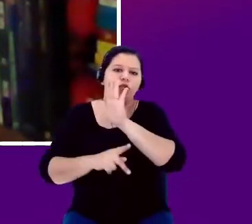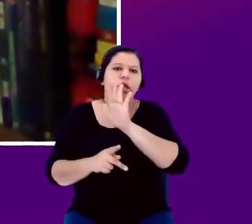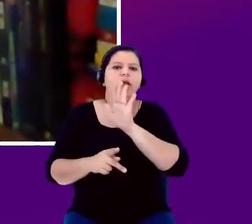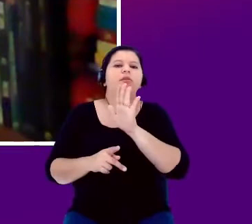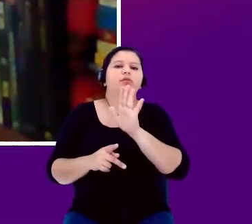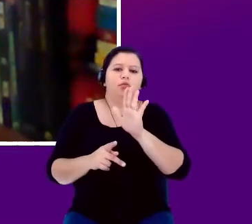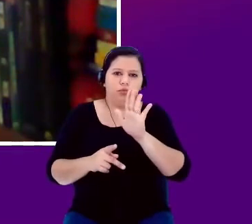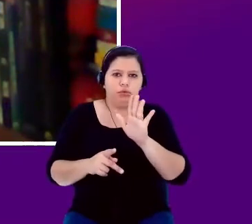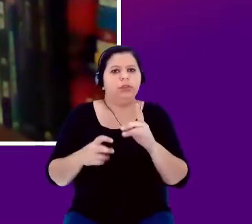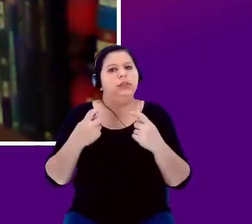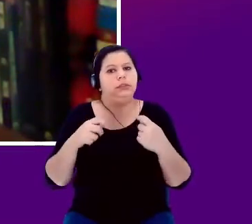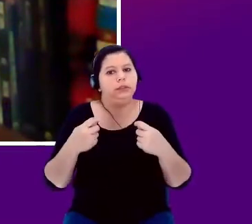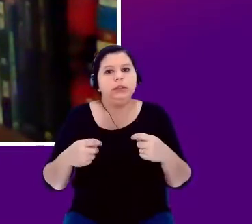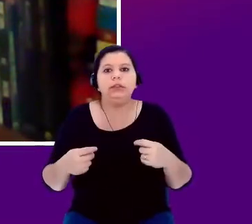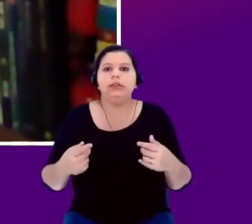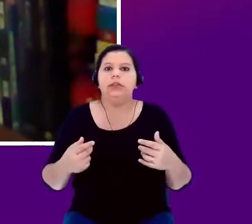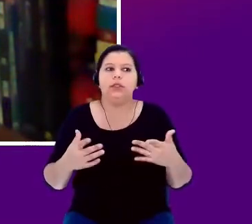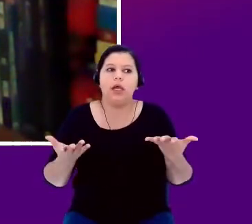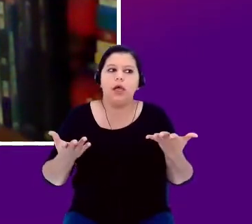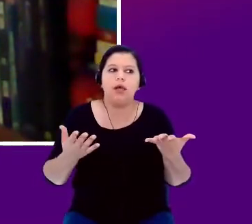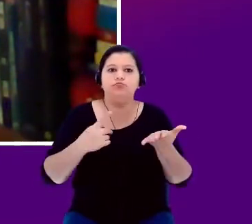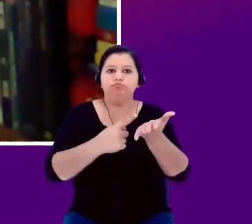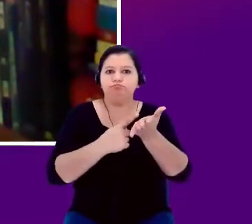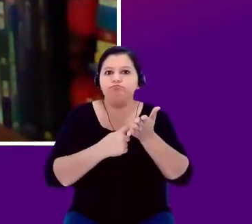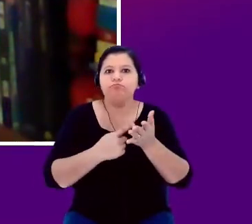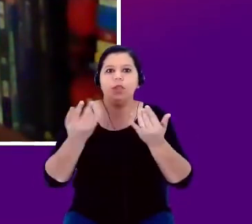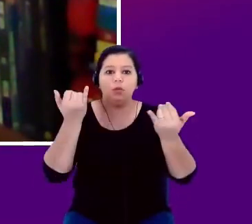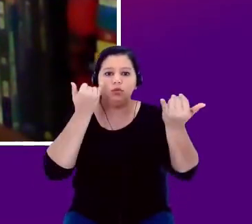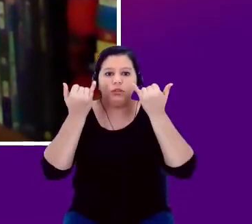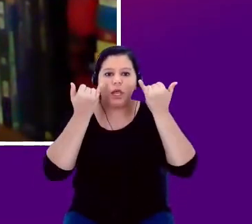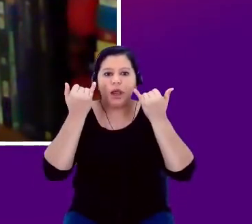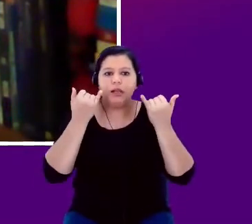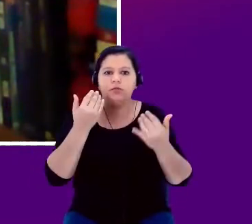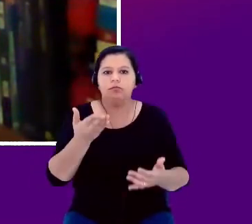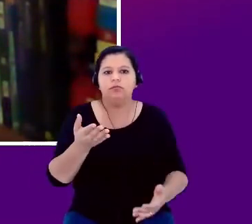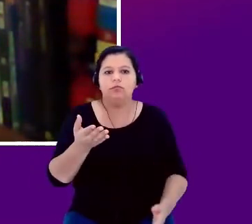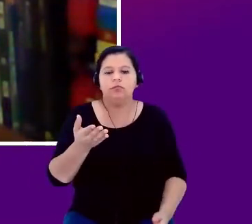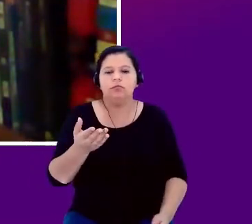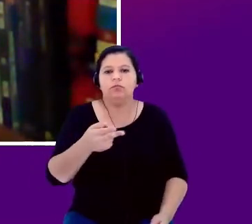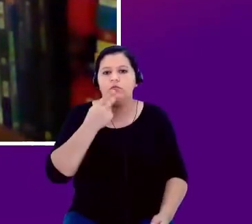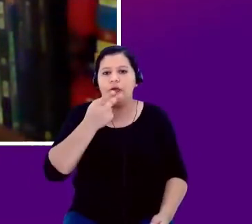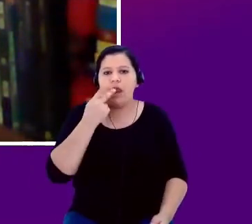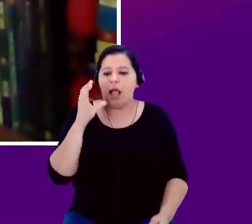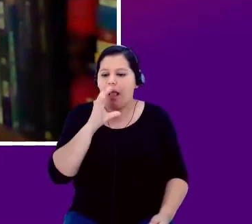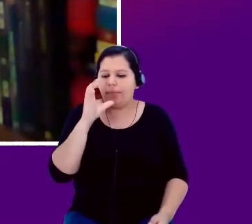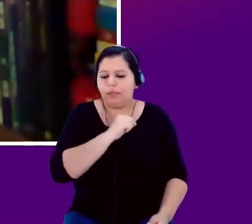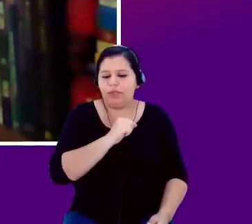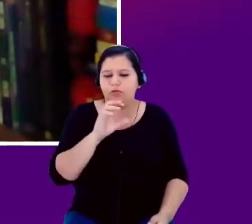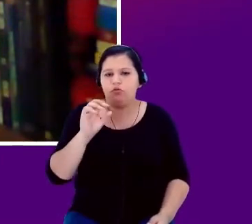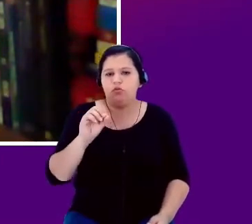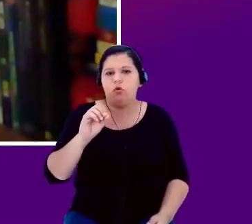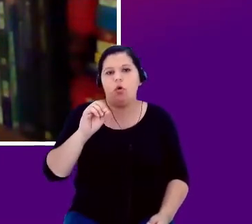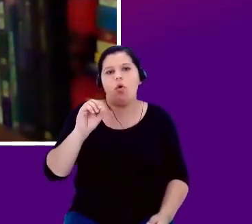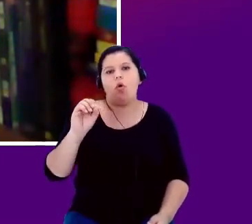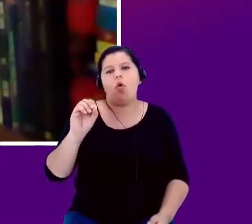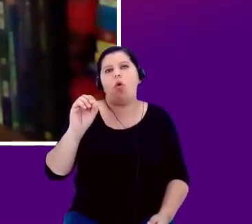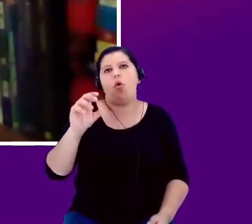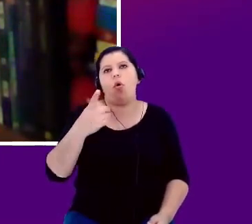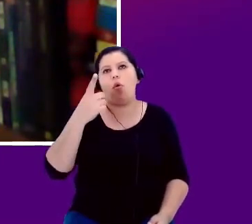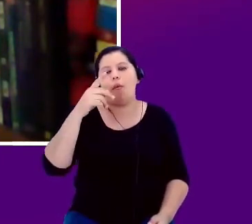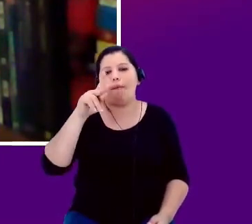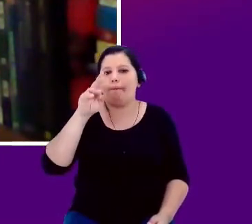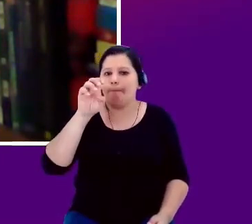questão do dado e eu vou citar rapidamente o Open Insurance, que justamente é um